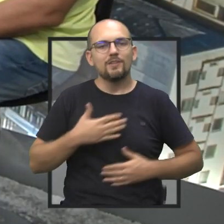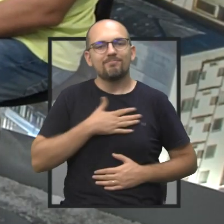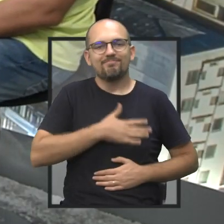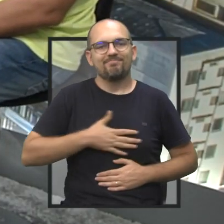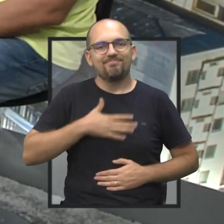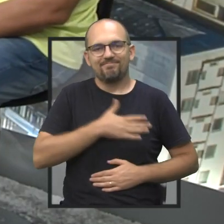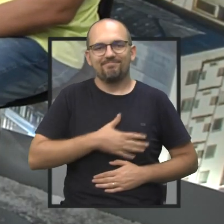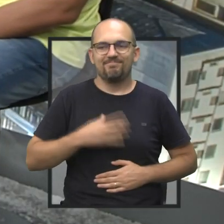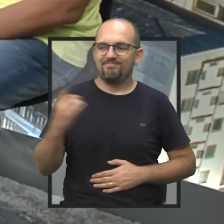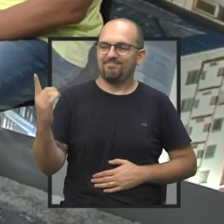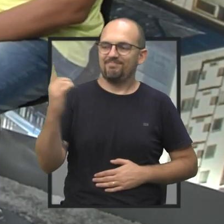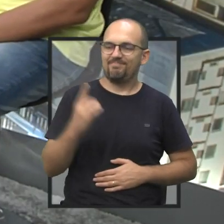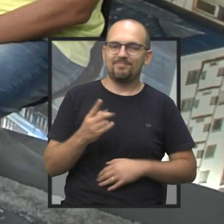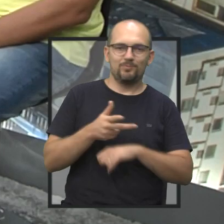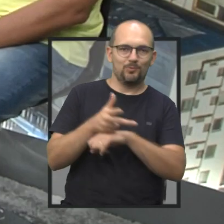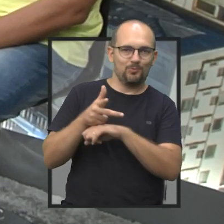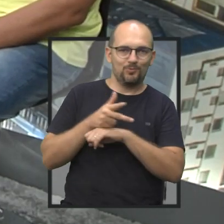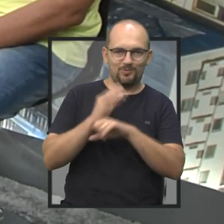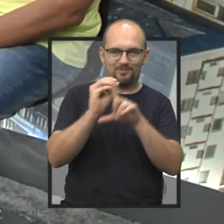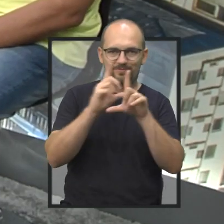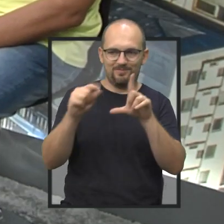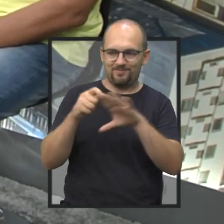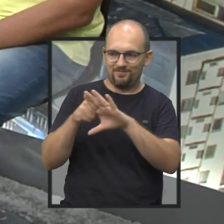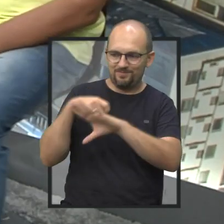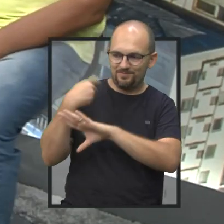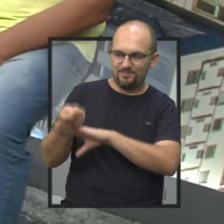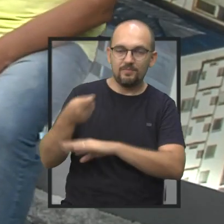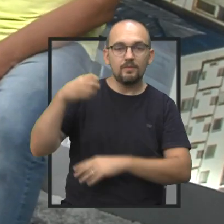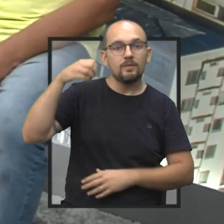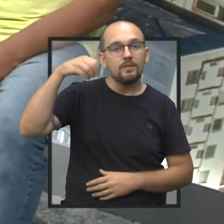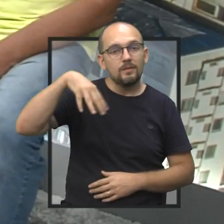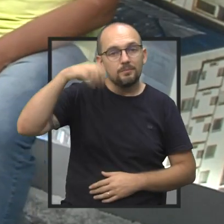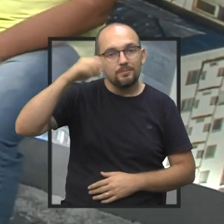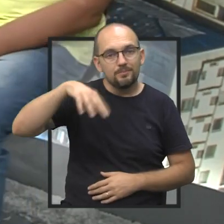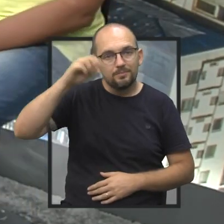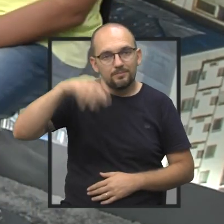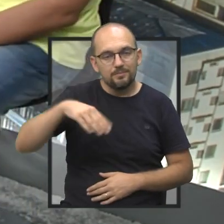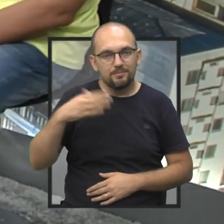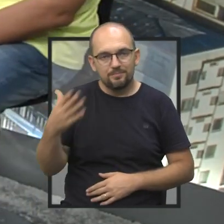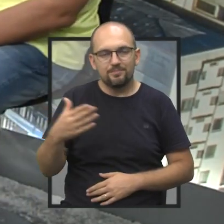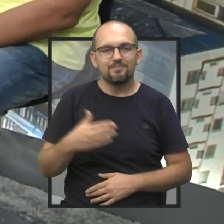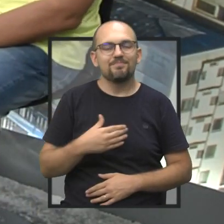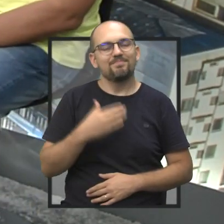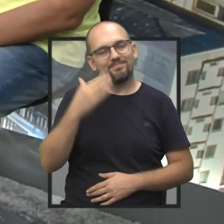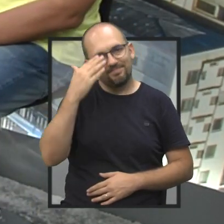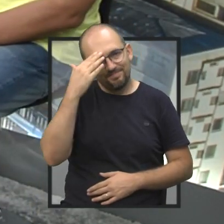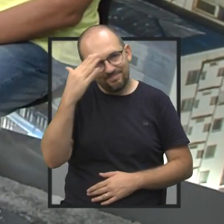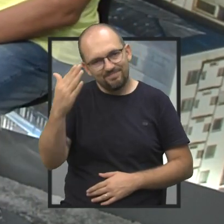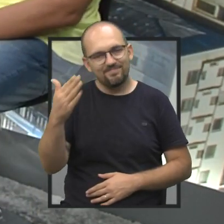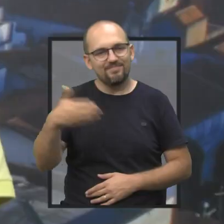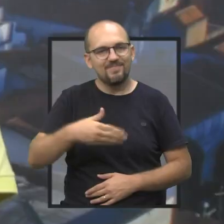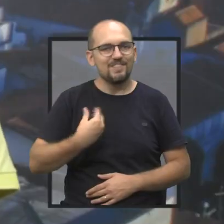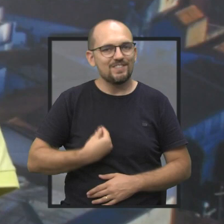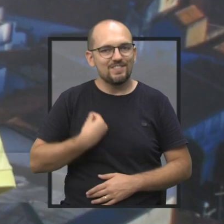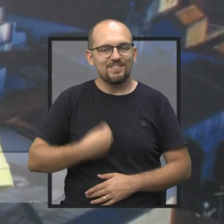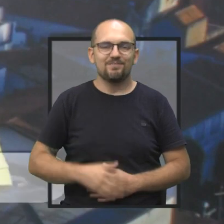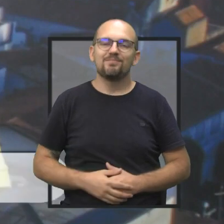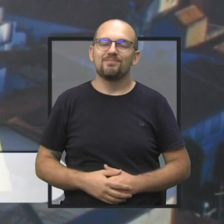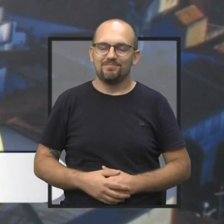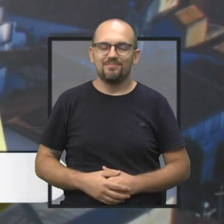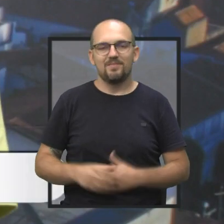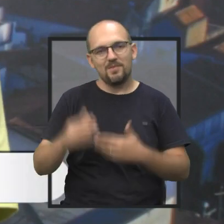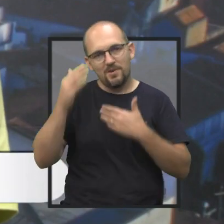em receber aqui no estúdio da TV Câmara o vereador Carlos Alberto Lampião. Vereador, muito obrigado pela presença.